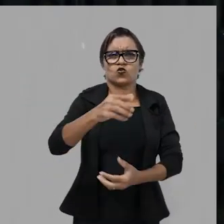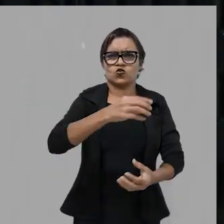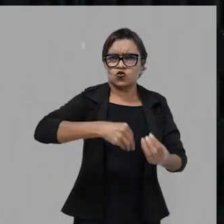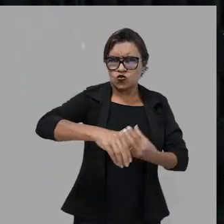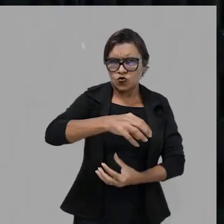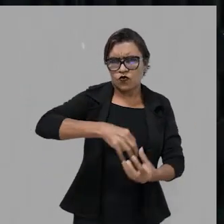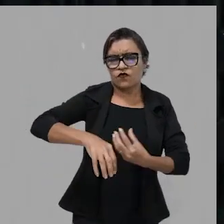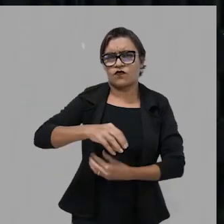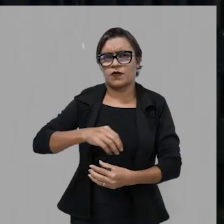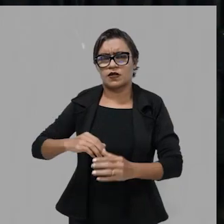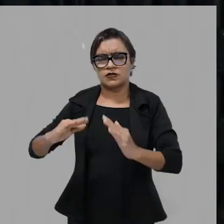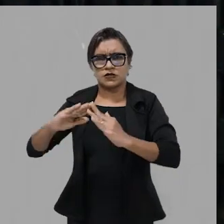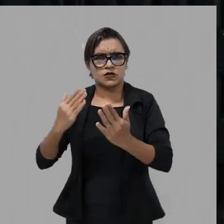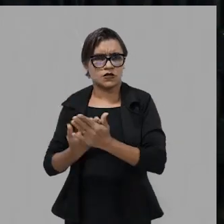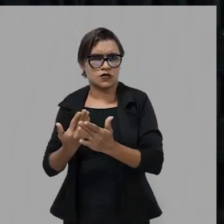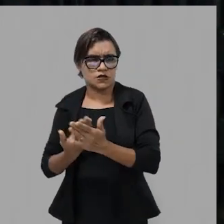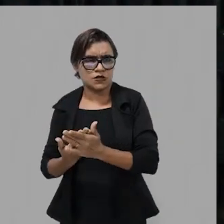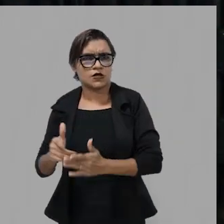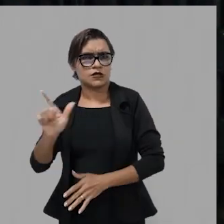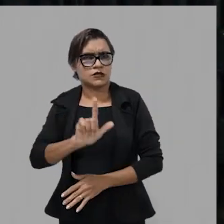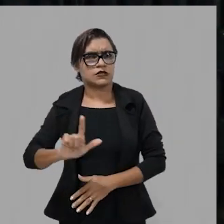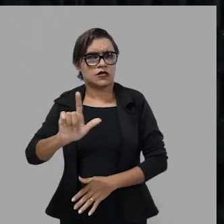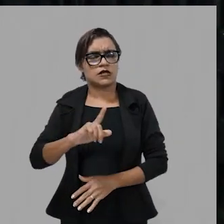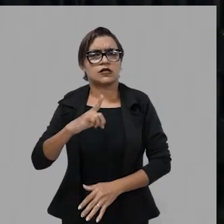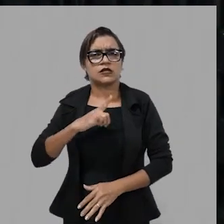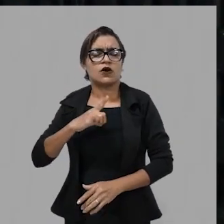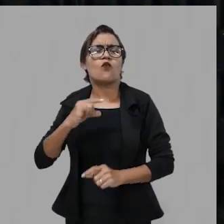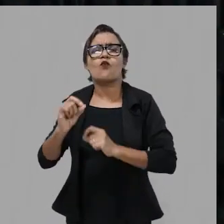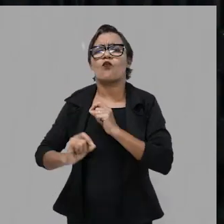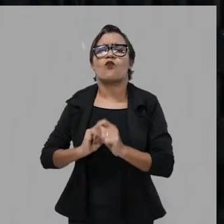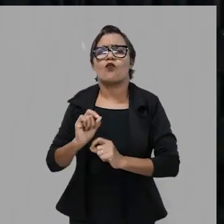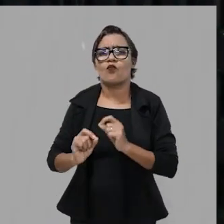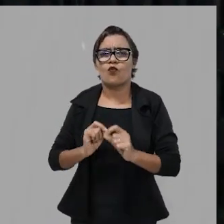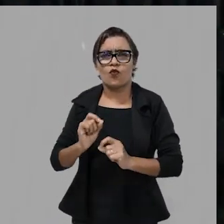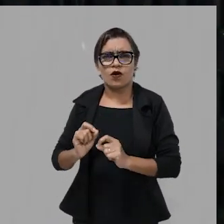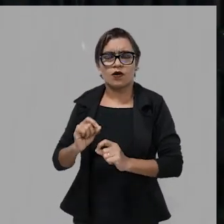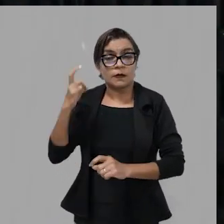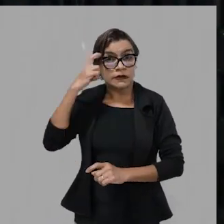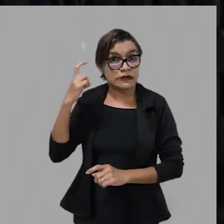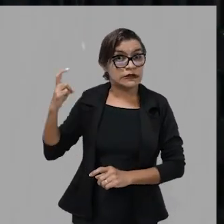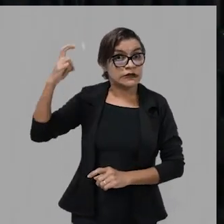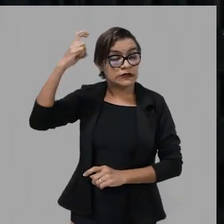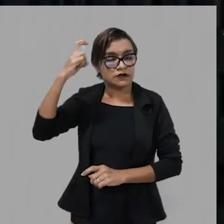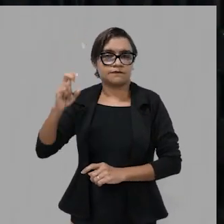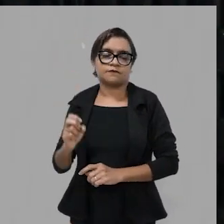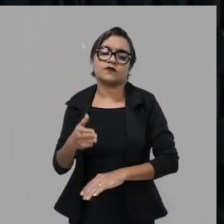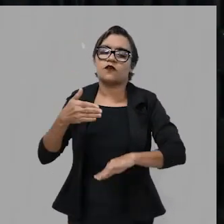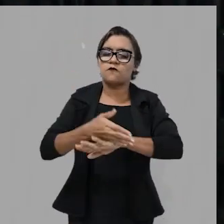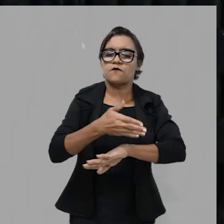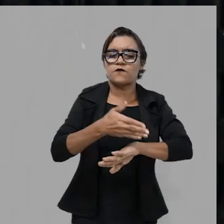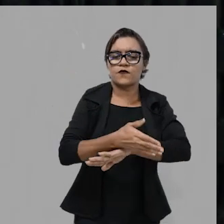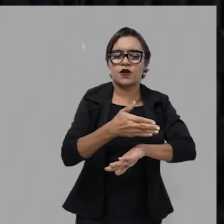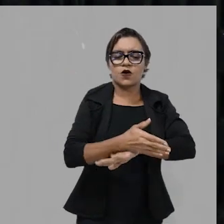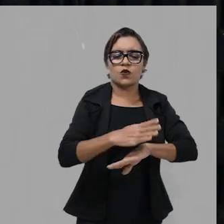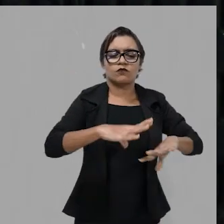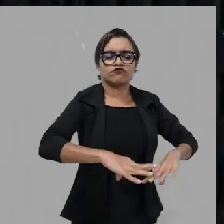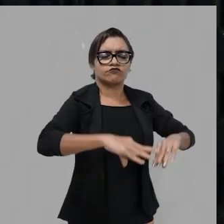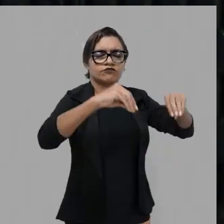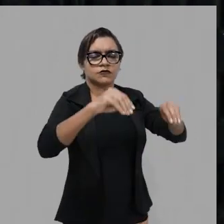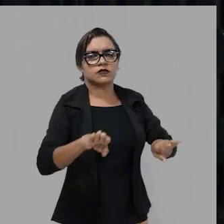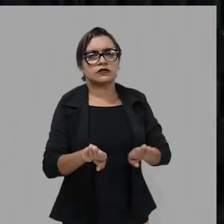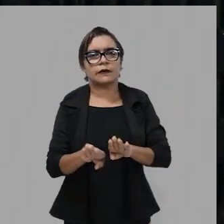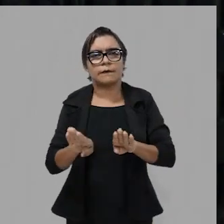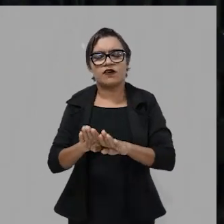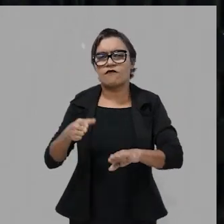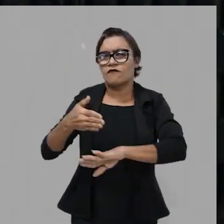escolas literárias, eles têm toda uma questão intelectual. Eles frequentam a corte, eles frequentam os